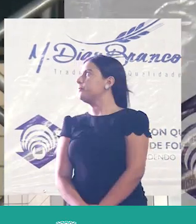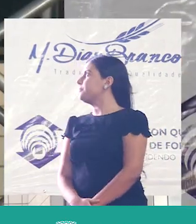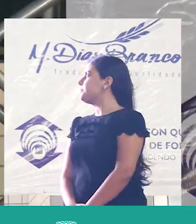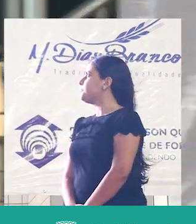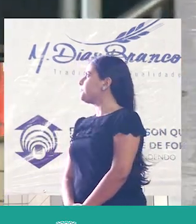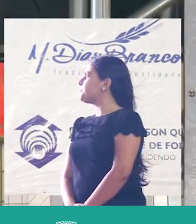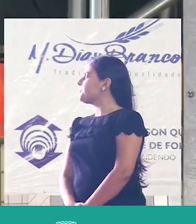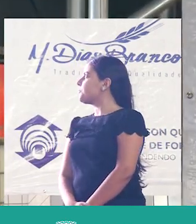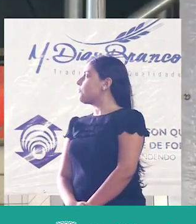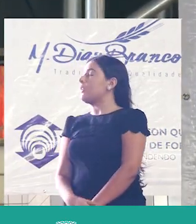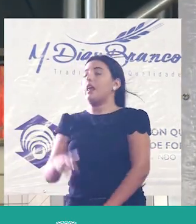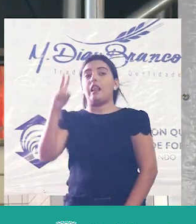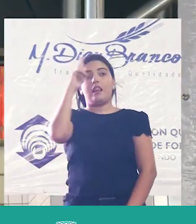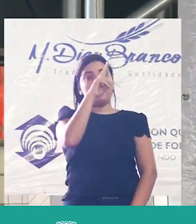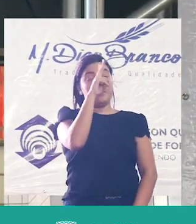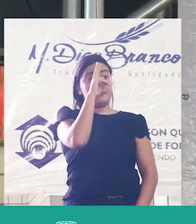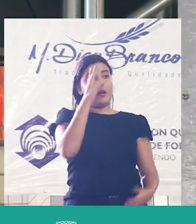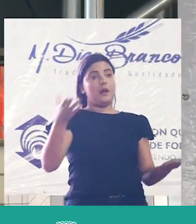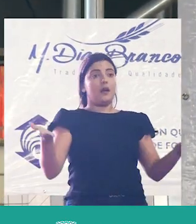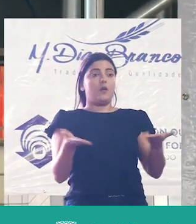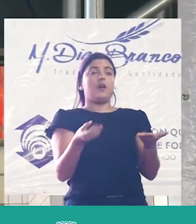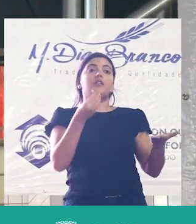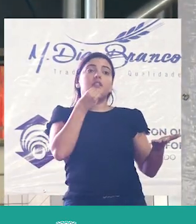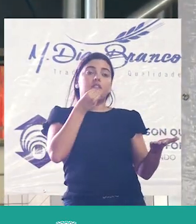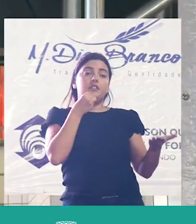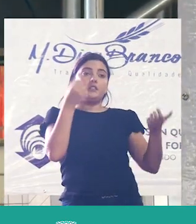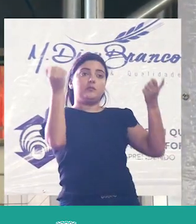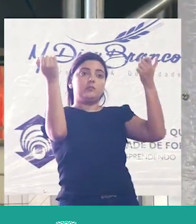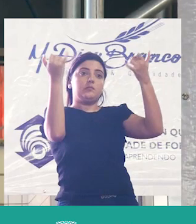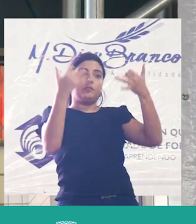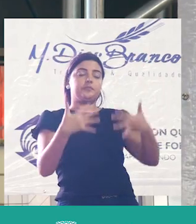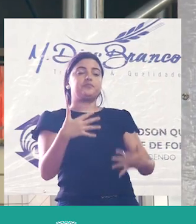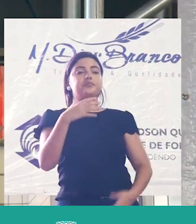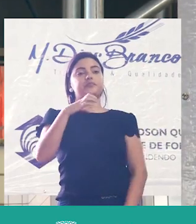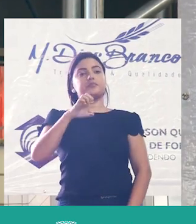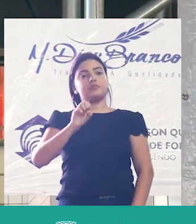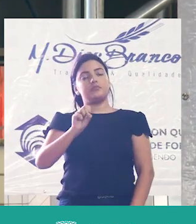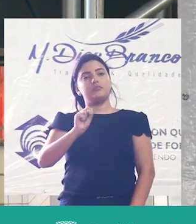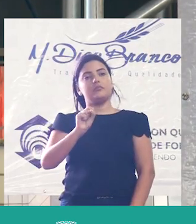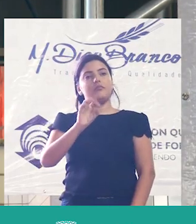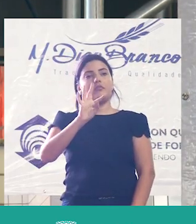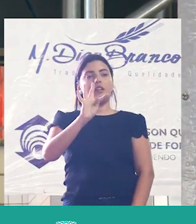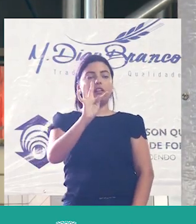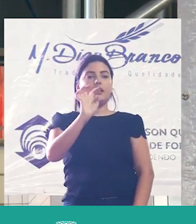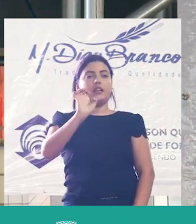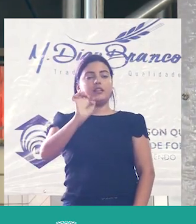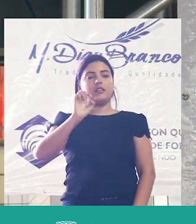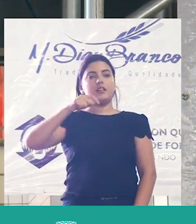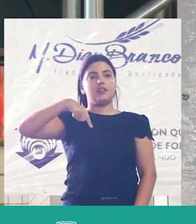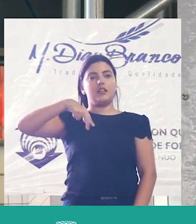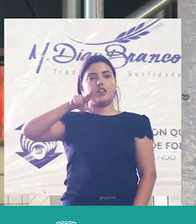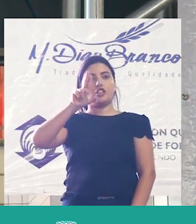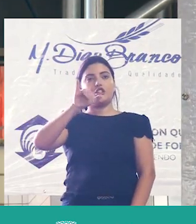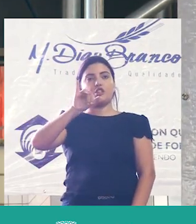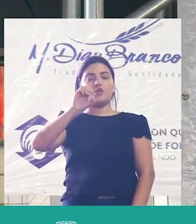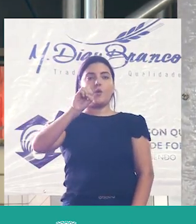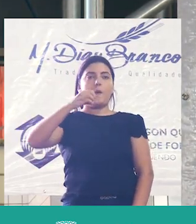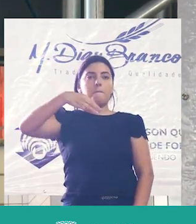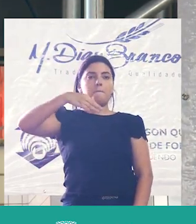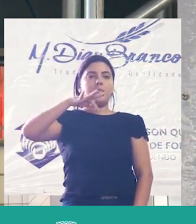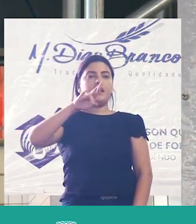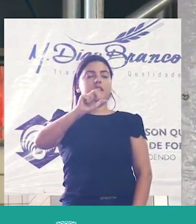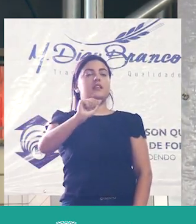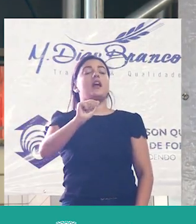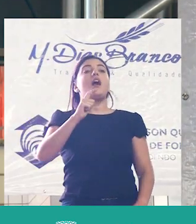E companheiros, eu poderia dizer que a estequiometria, apesar de ser regida por três leis,